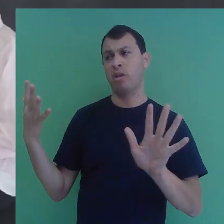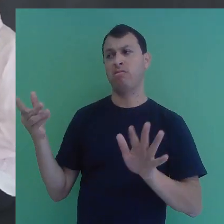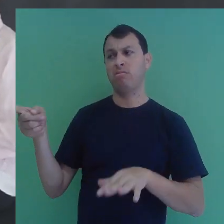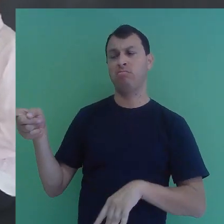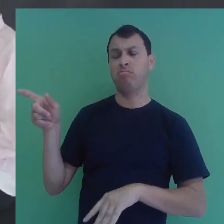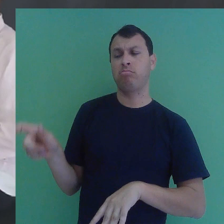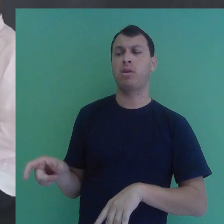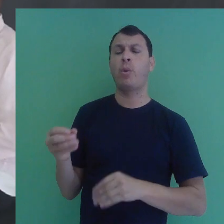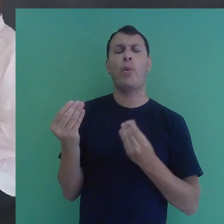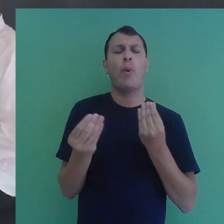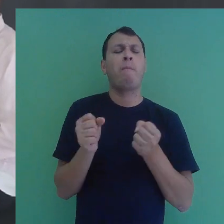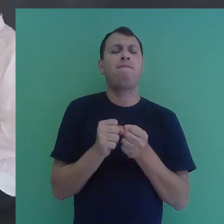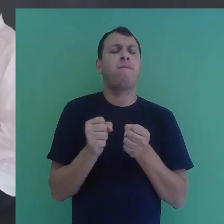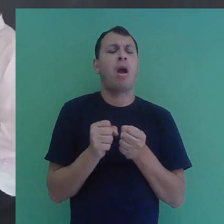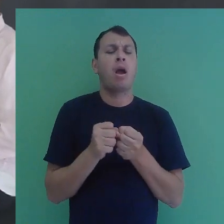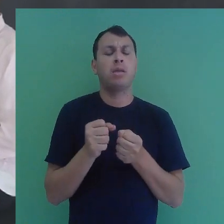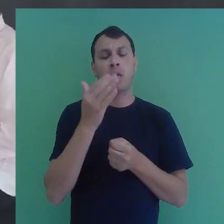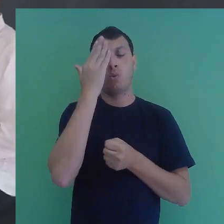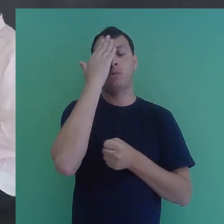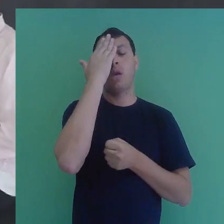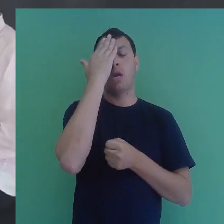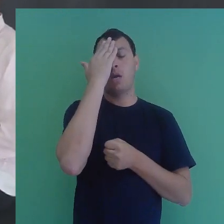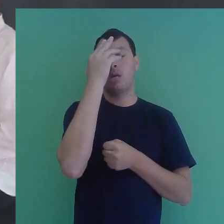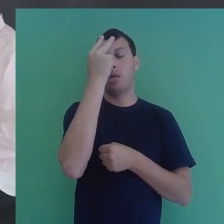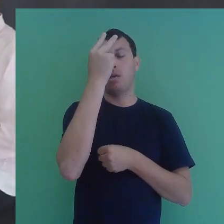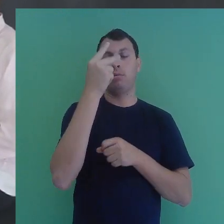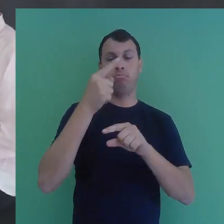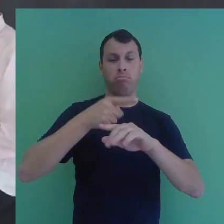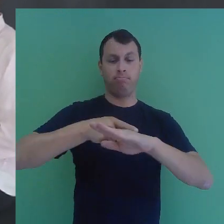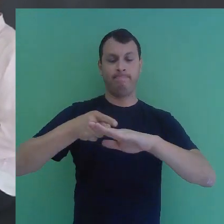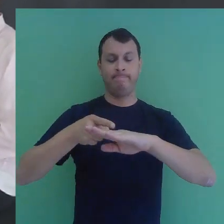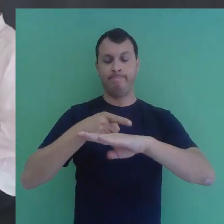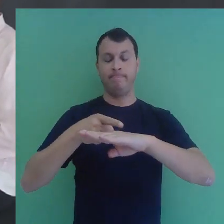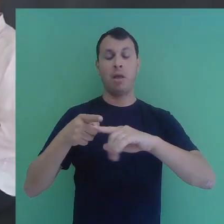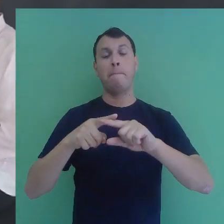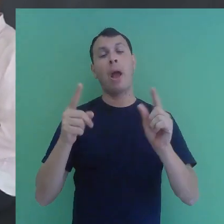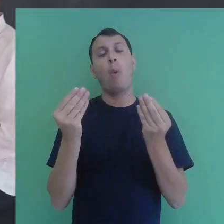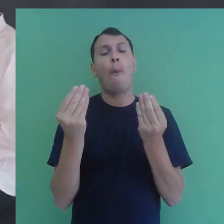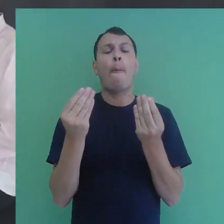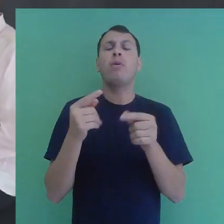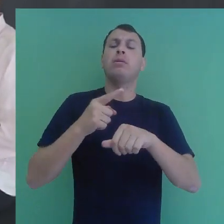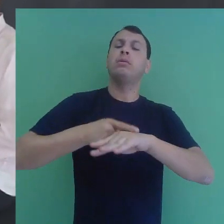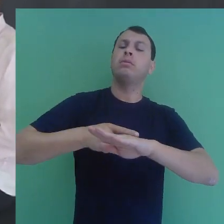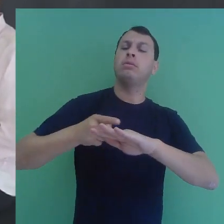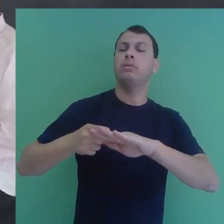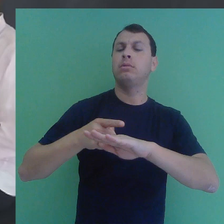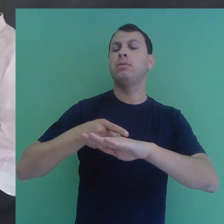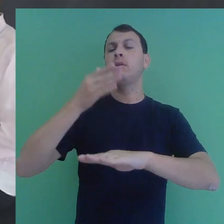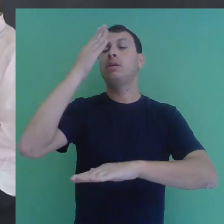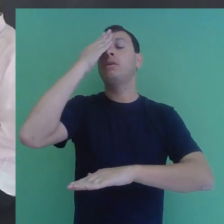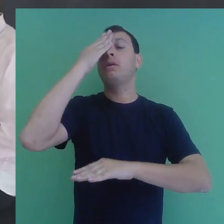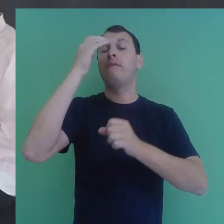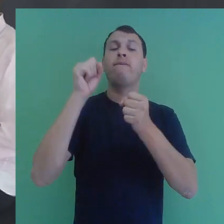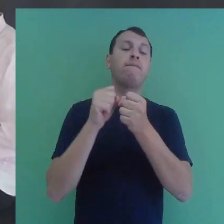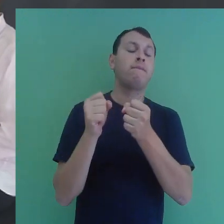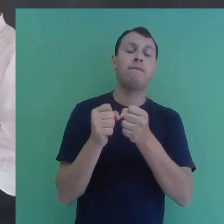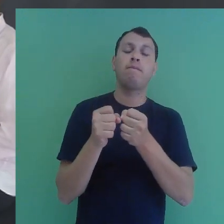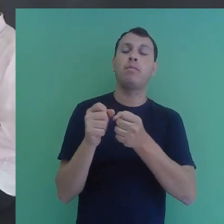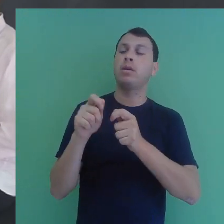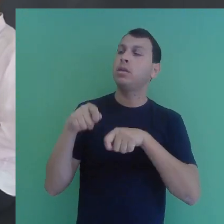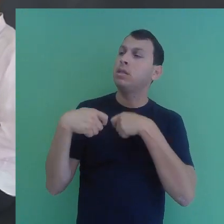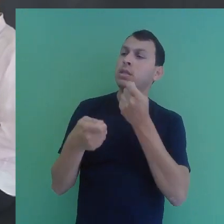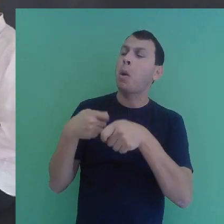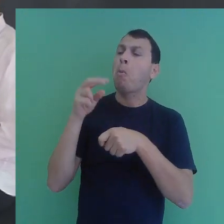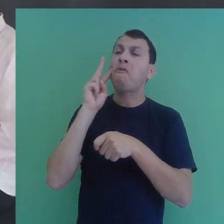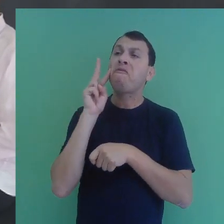faz? Como que eu já sei, né? Mas você poderia esclarecer como que um cego faz para saber qual sinal? Porque ele